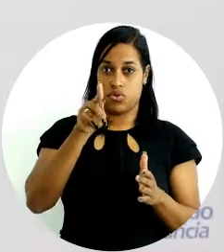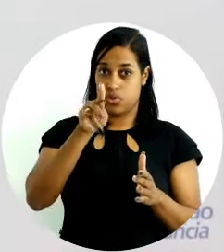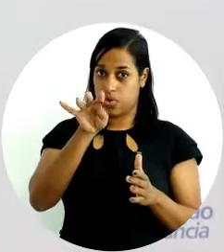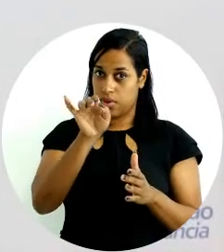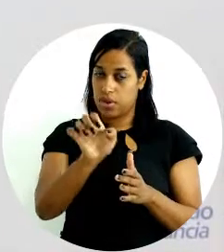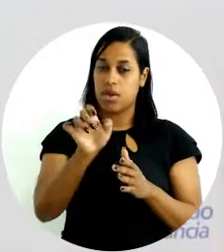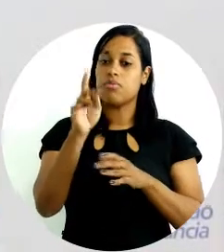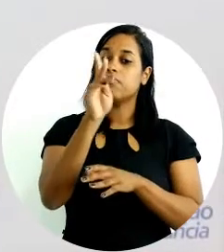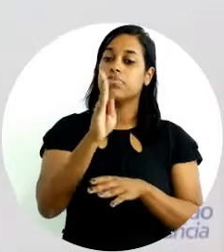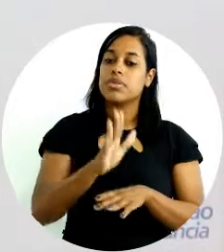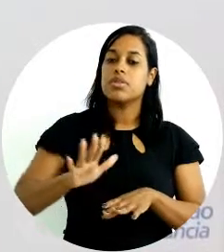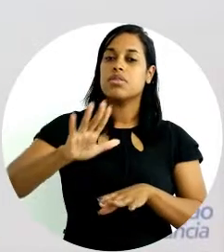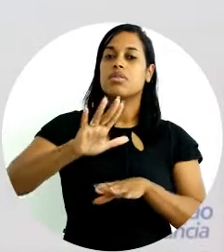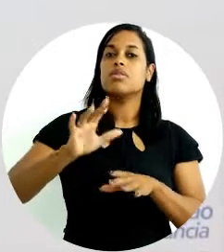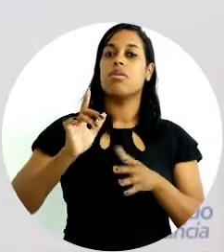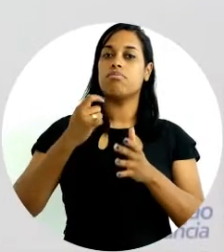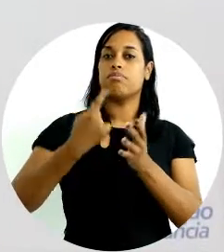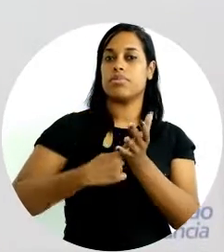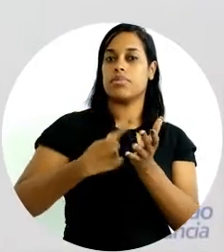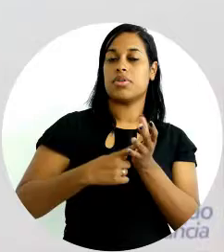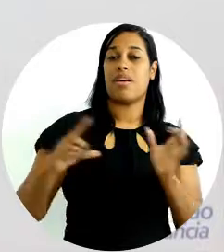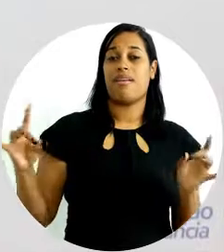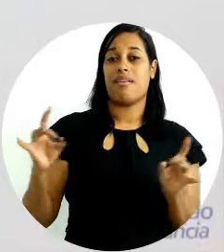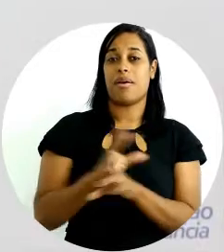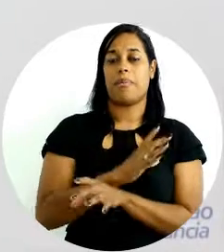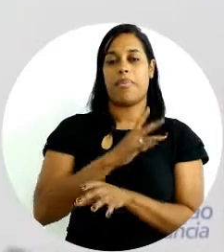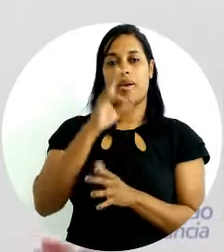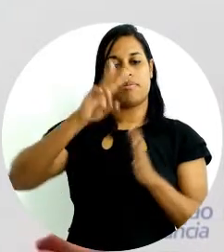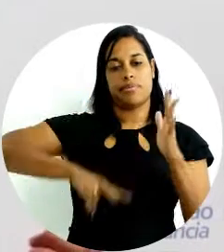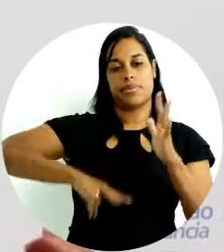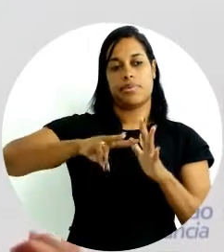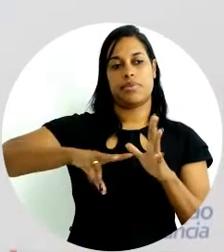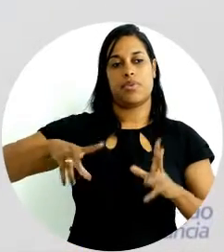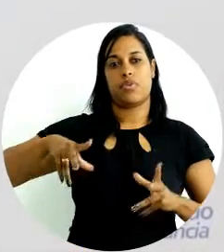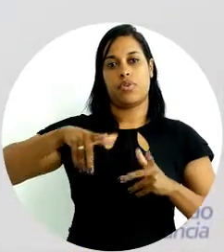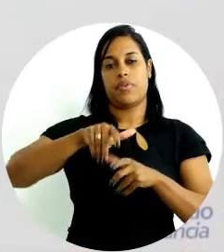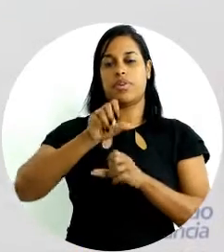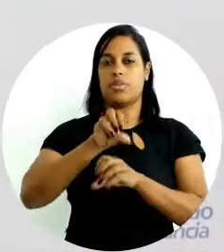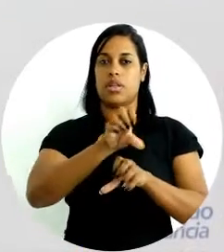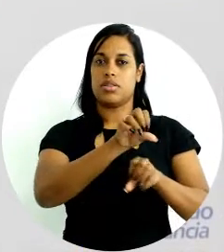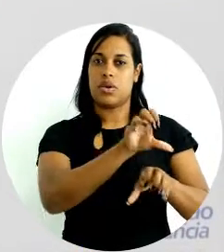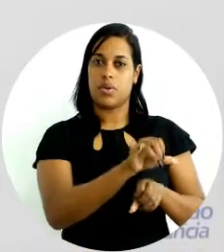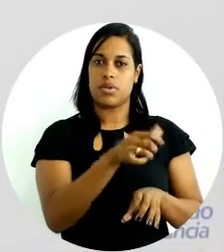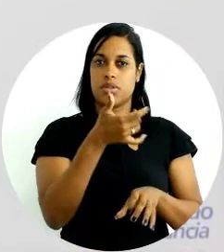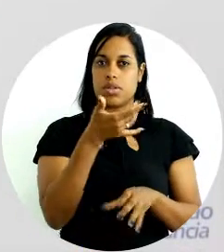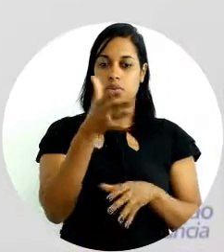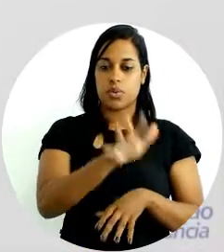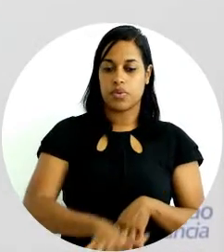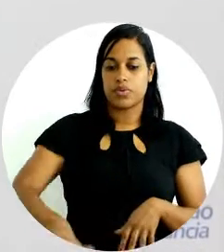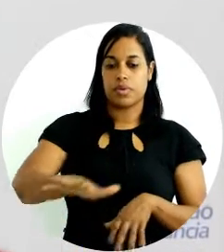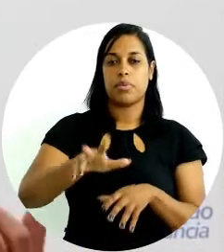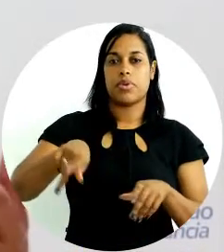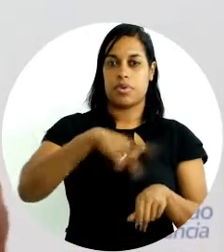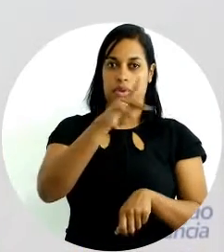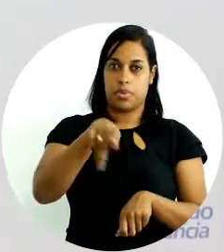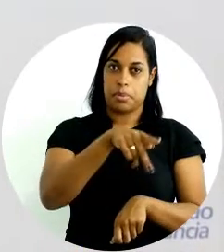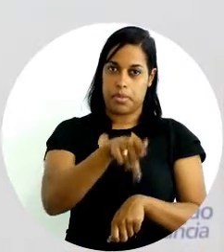que o Brasil se comprometeu em erradicar o analfabetismo e universalizar o ensino fundamental no